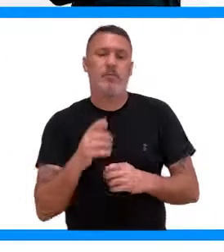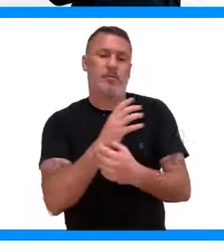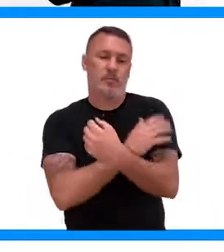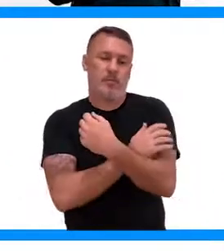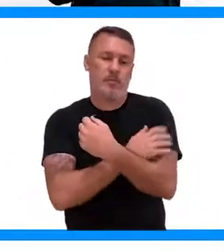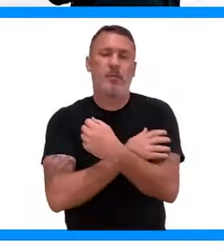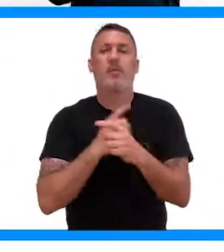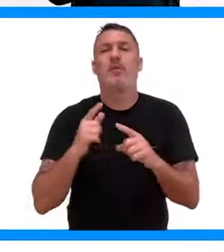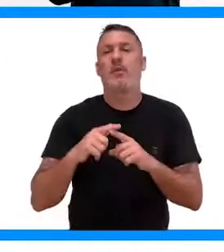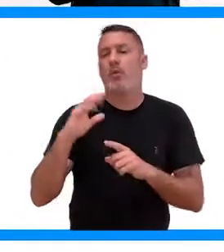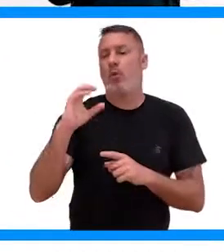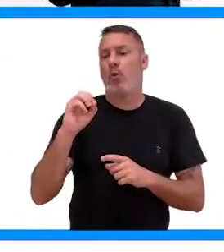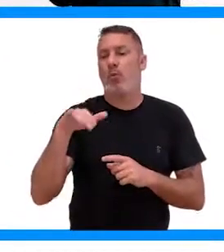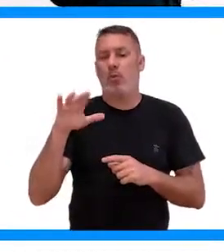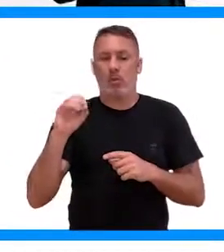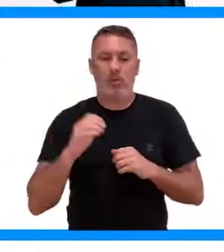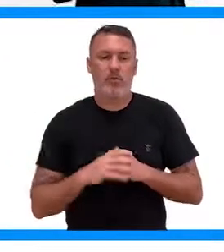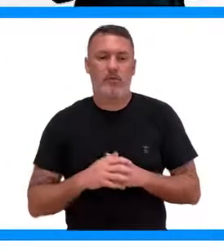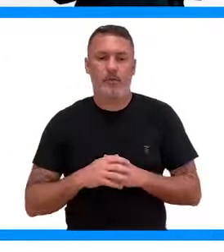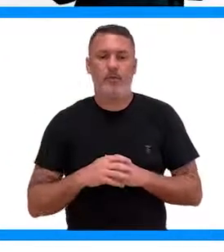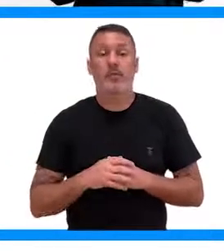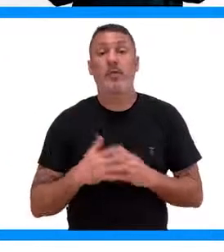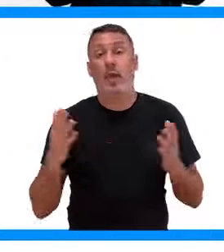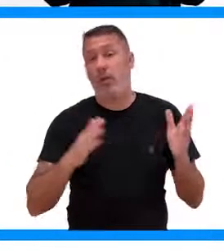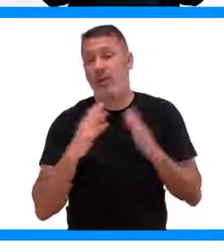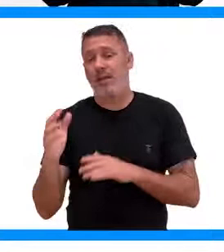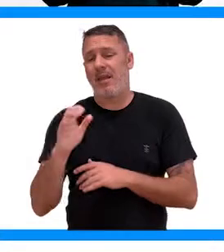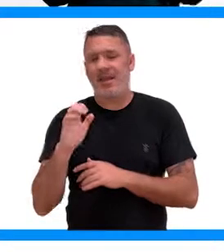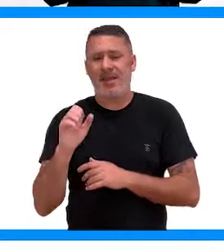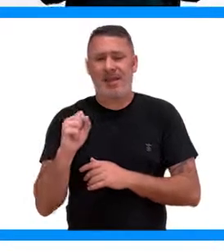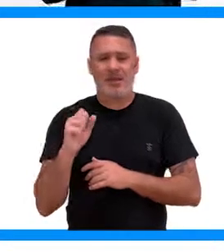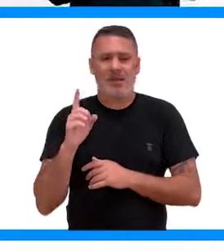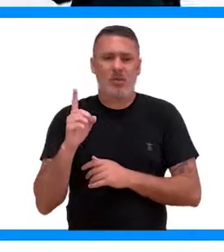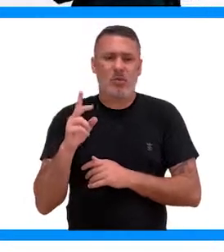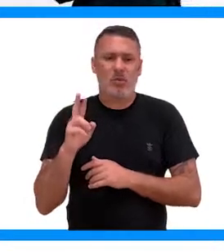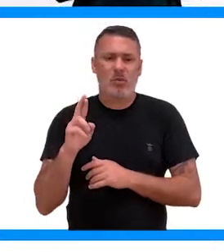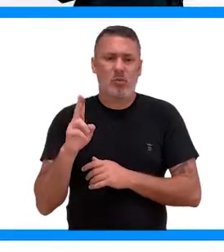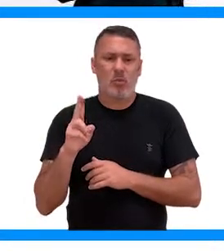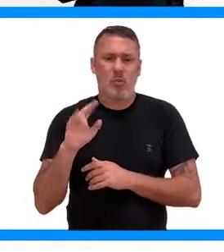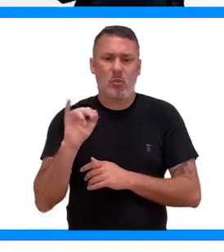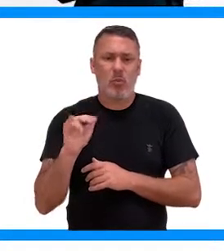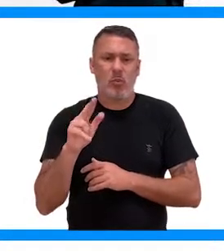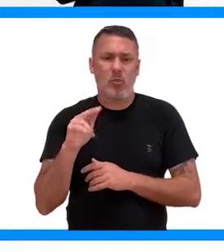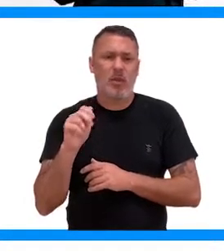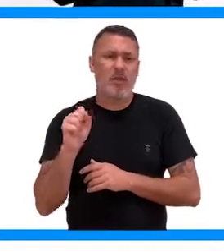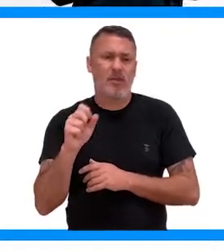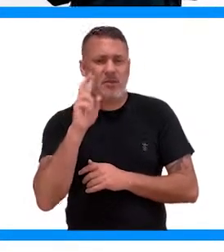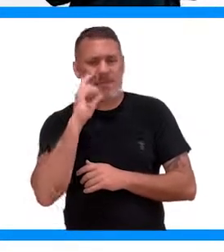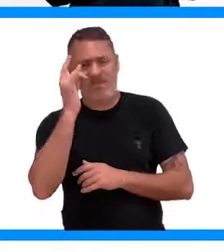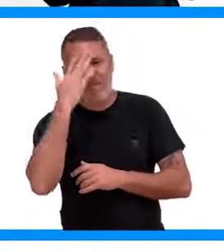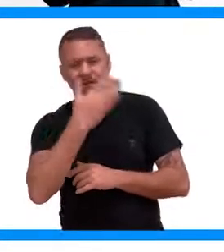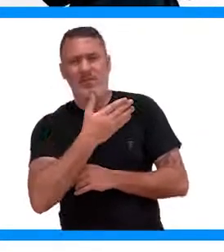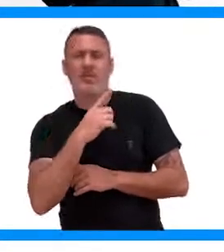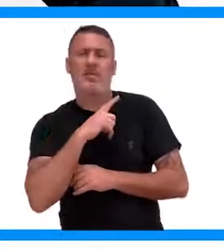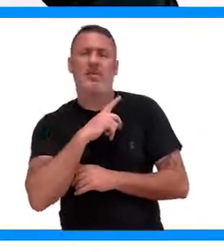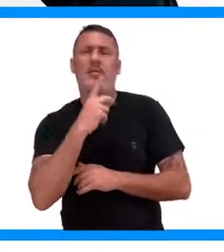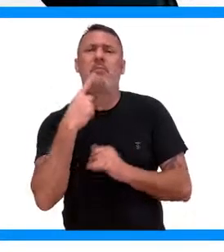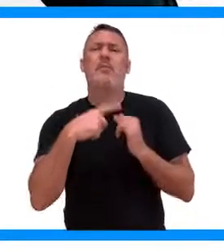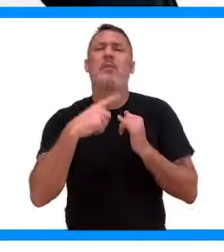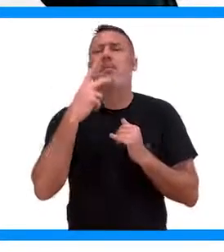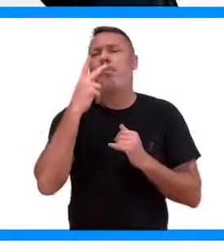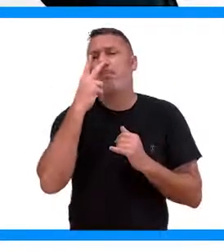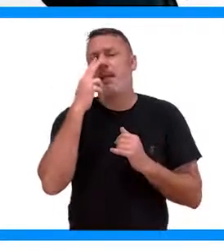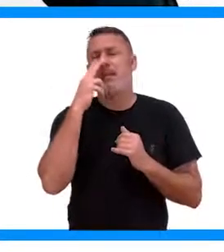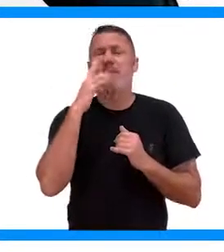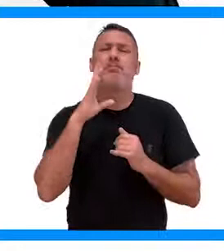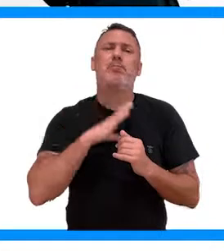e cômix de cômico. Bien? Esdrúxulas. Por que eu falei que é tão fácil a acentuação em espanhol? Porque olha como tem muitas